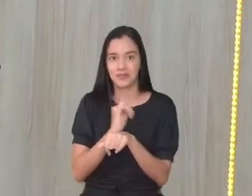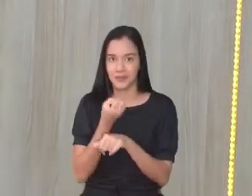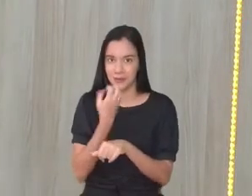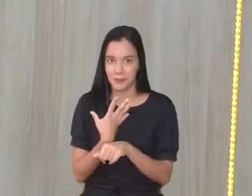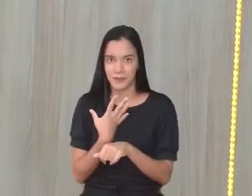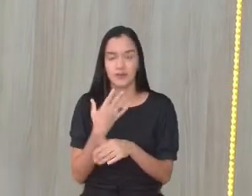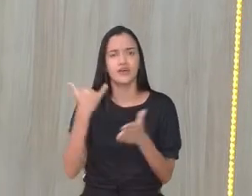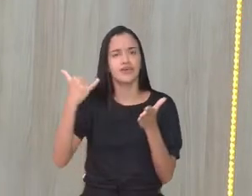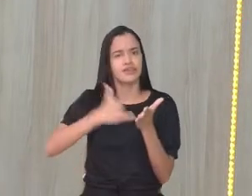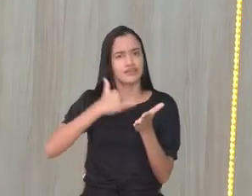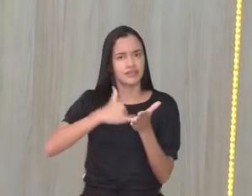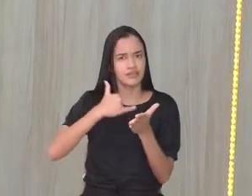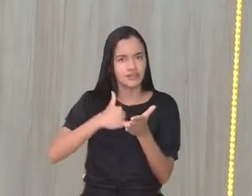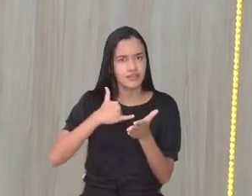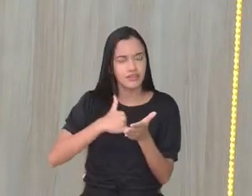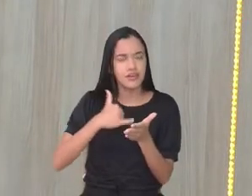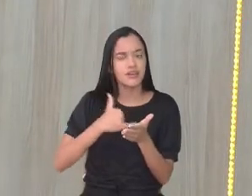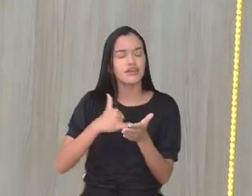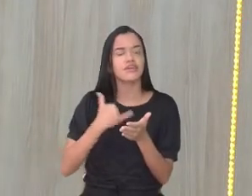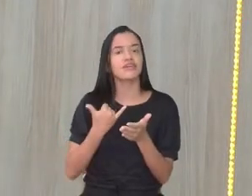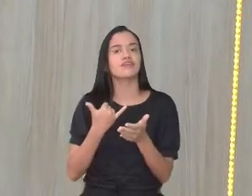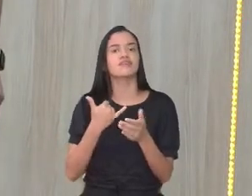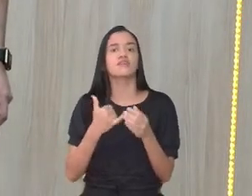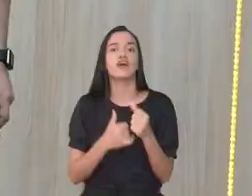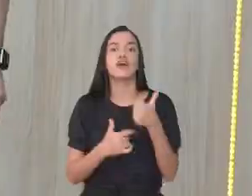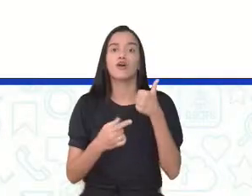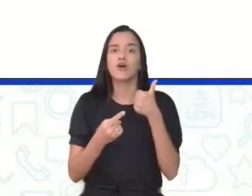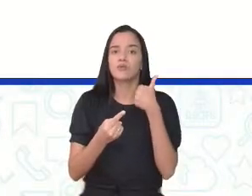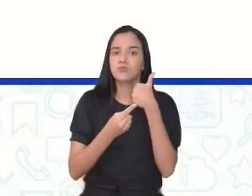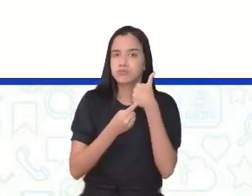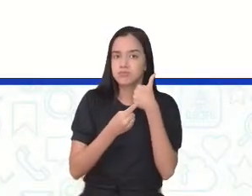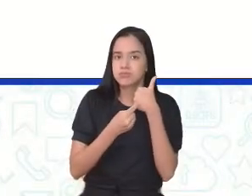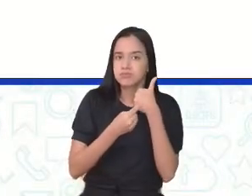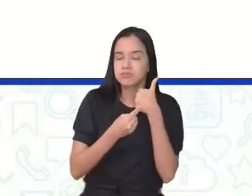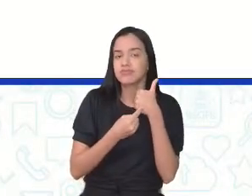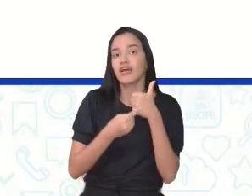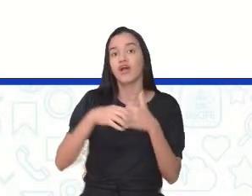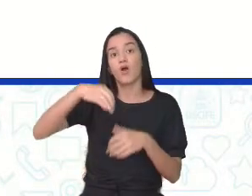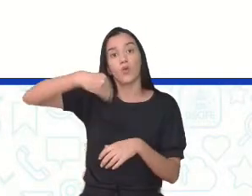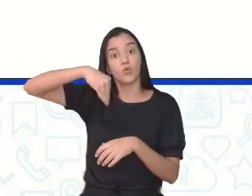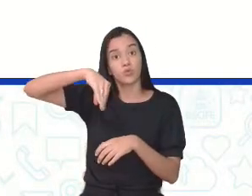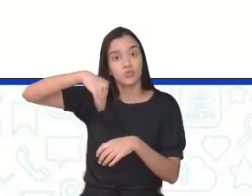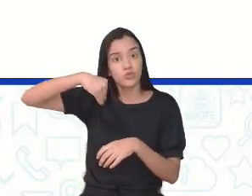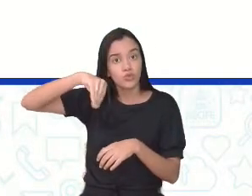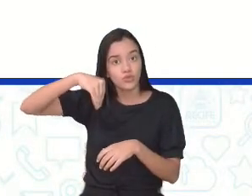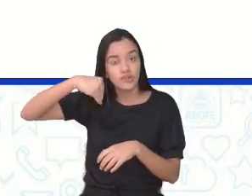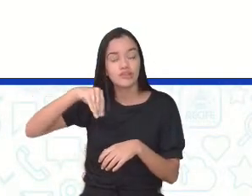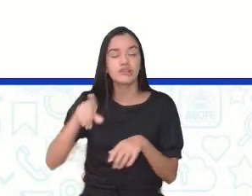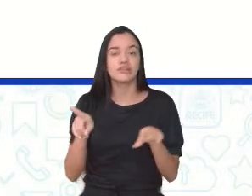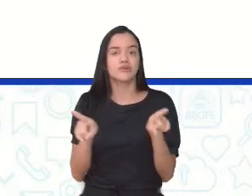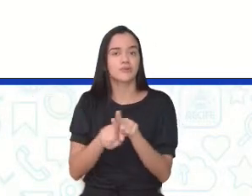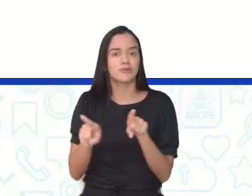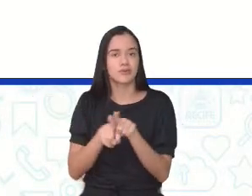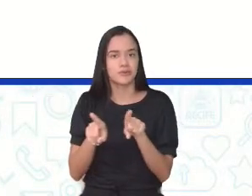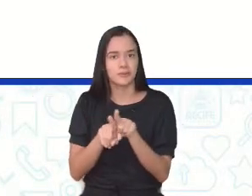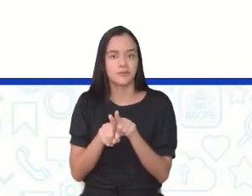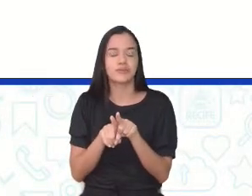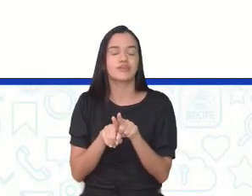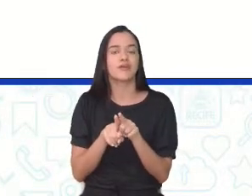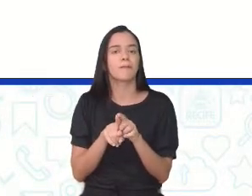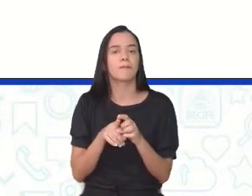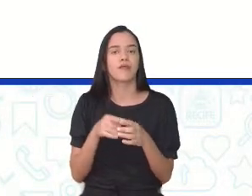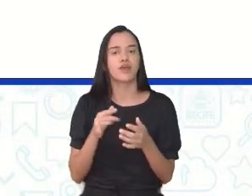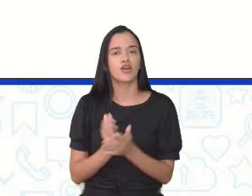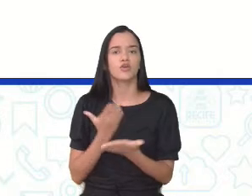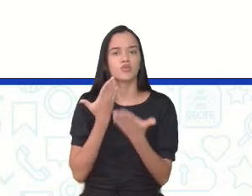Se inscreva lá no canal, ative os sininhos lá das notificações, para que você fique por dentro aí de toda a aula que